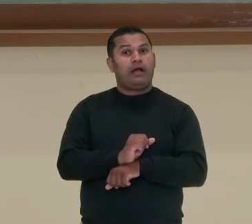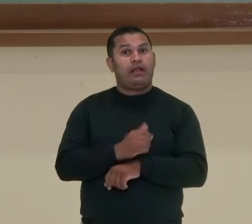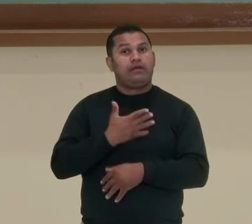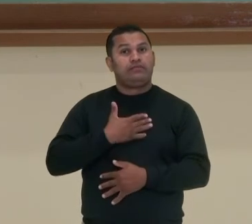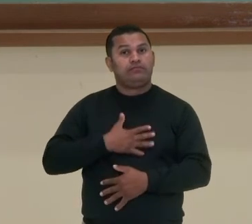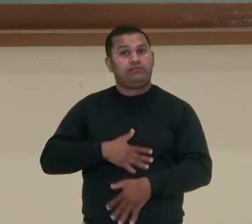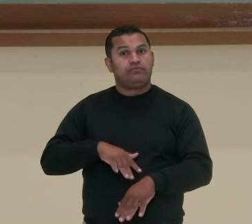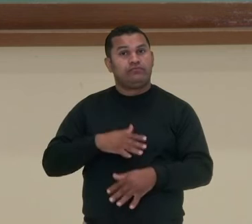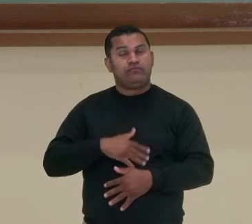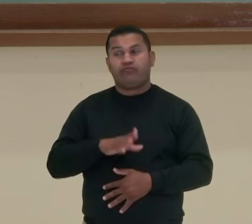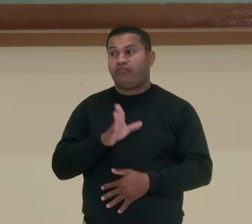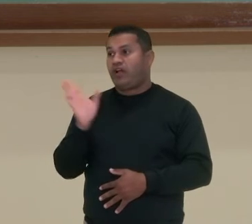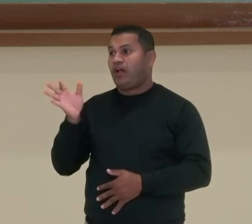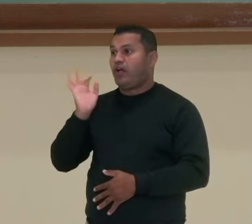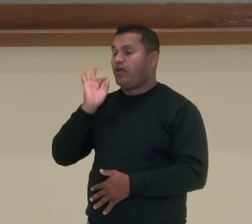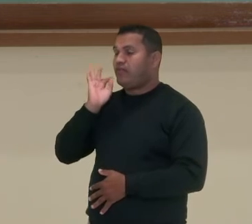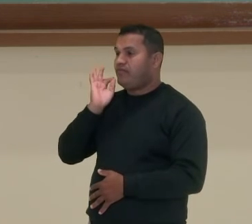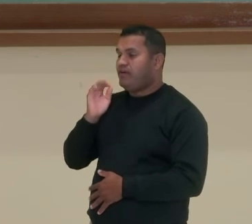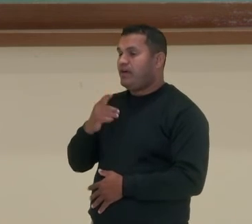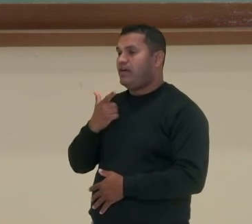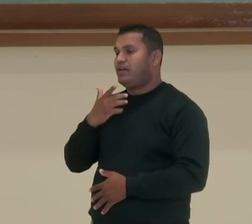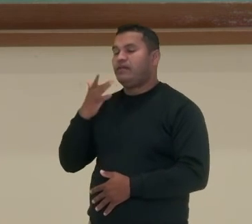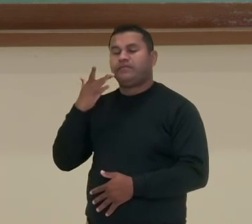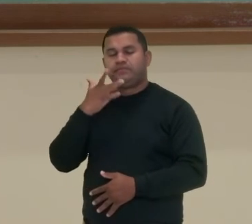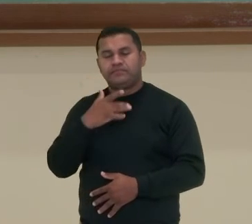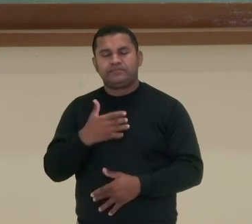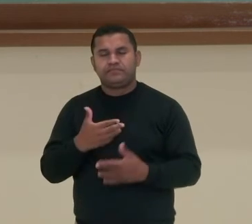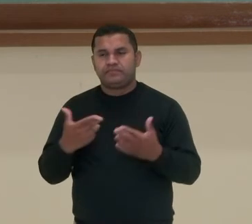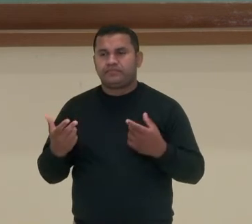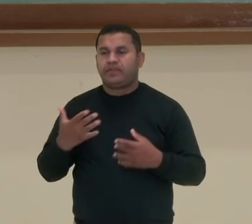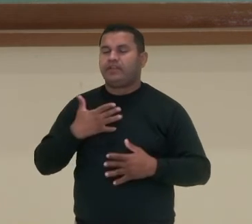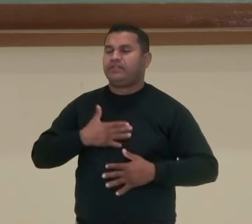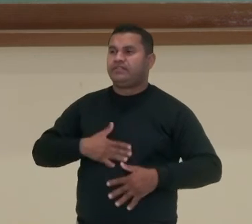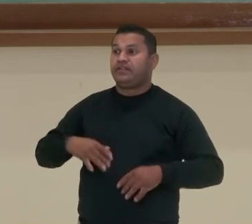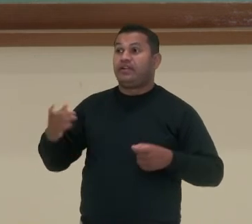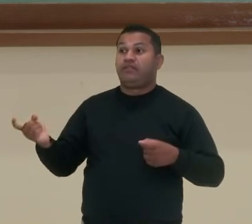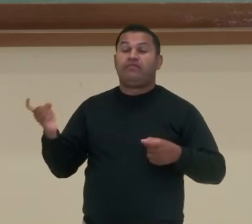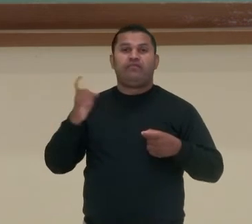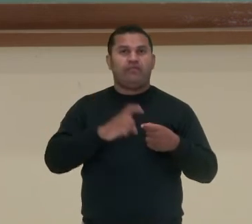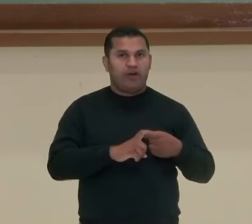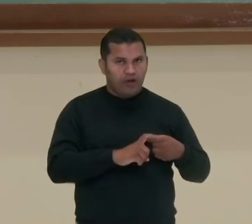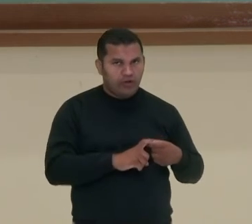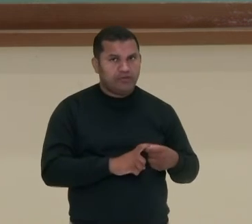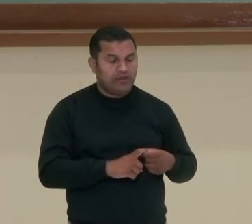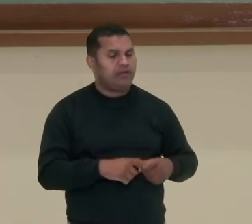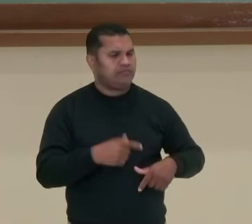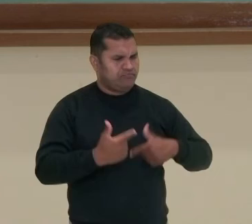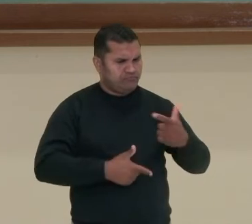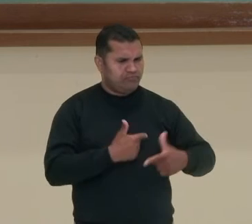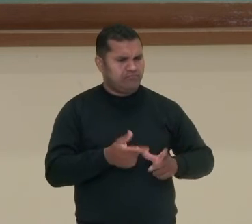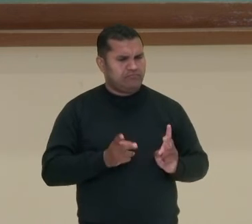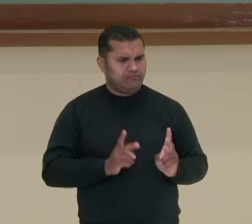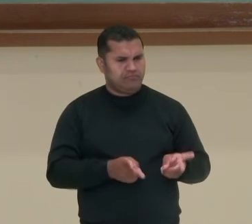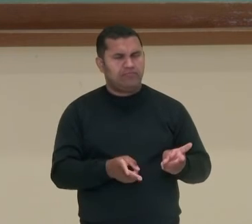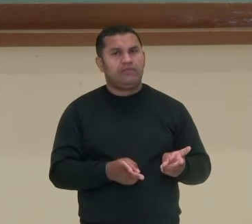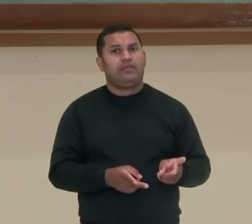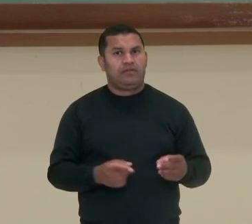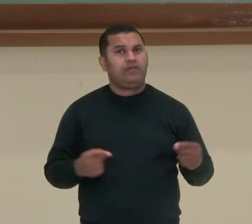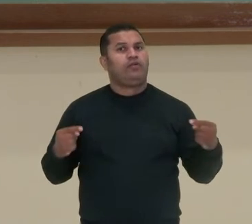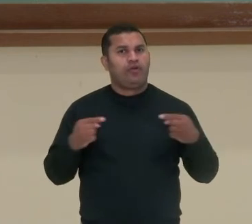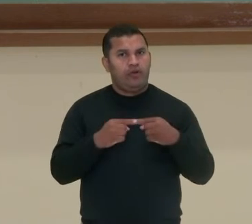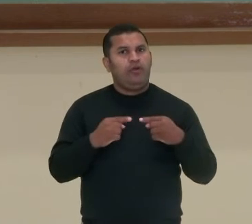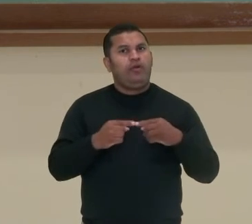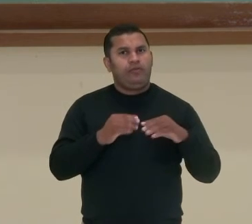faz o que tem que fazer, retorna ali para o teu estudo, volta ali para o descanso, toma uma água. Pior que funciona, eu concordo aqui com o